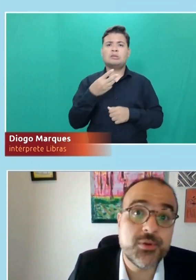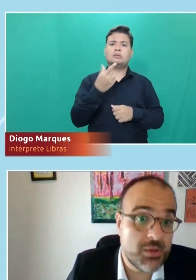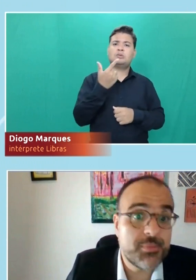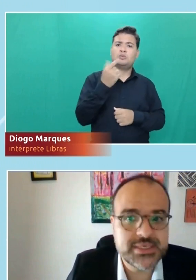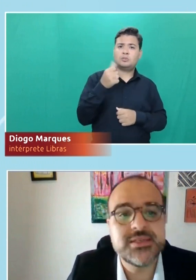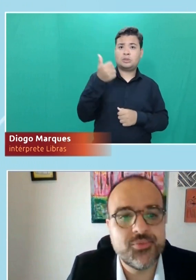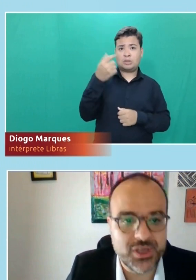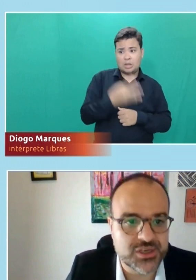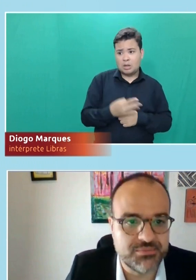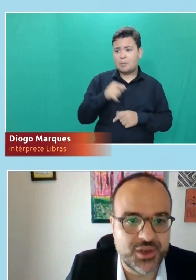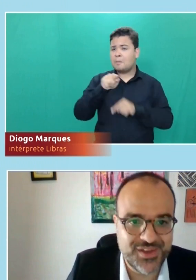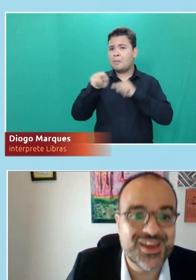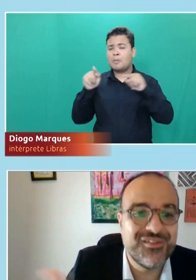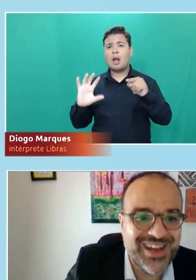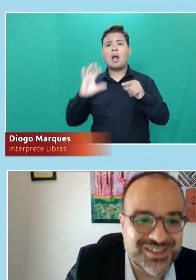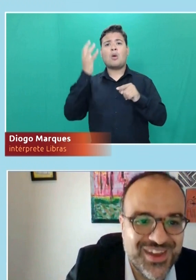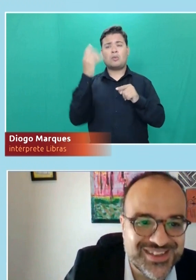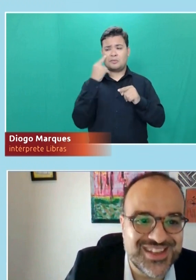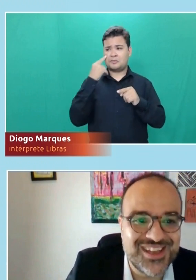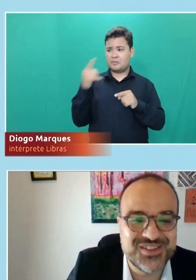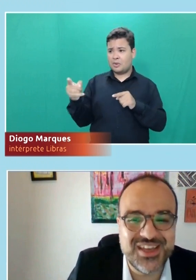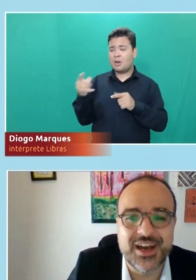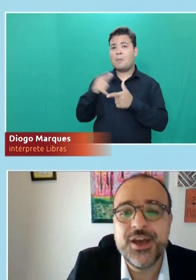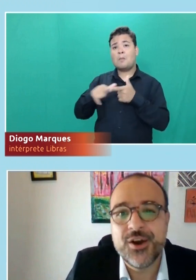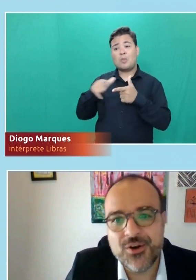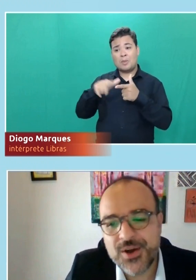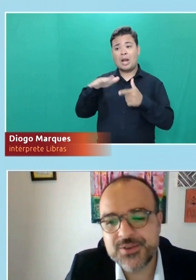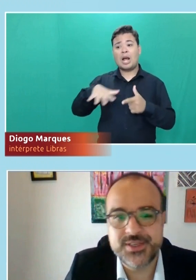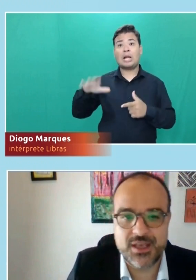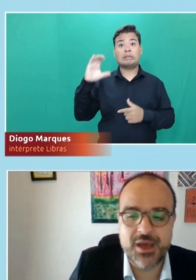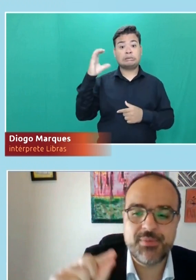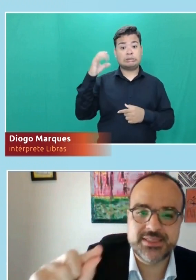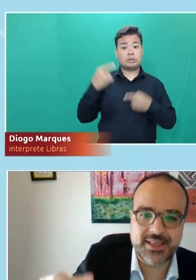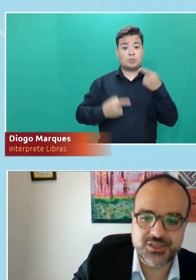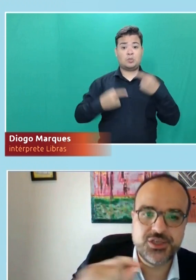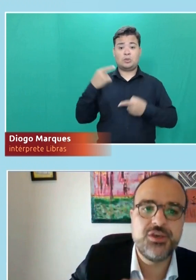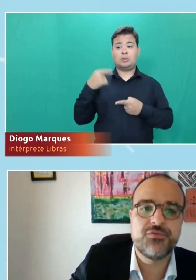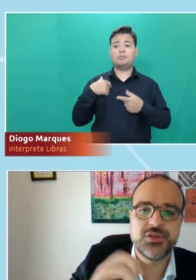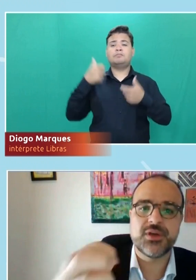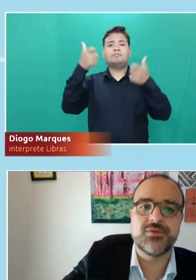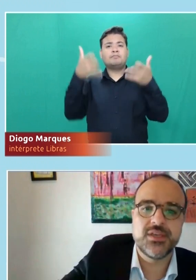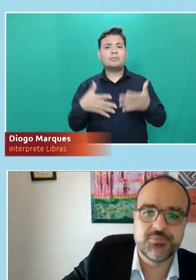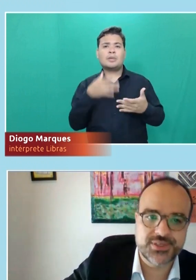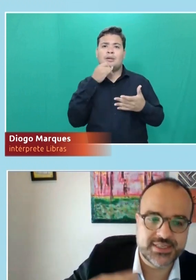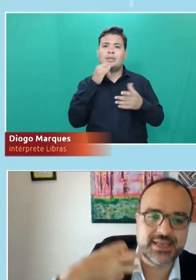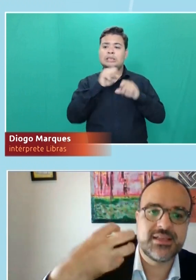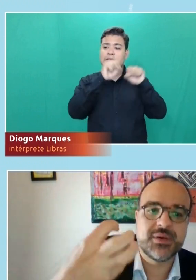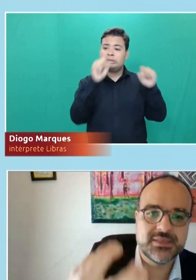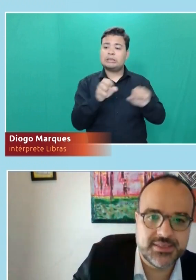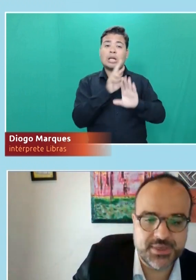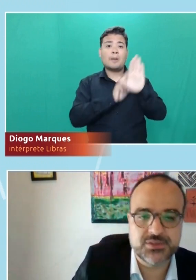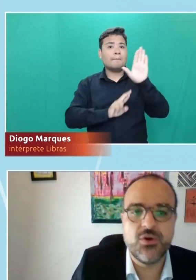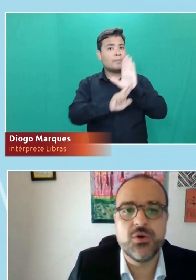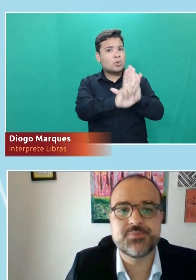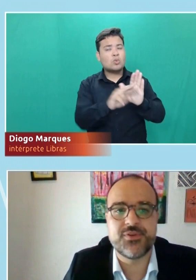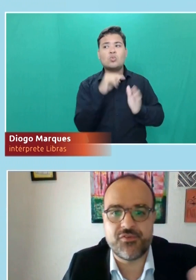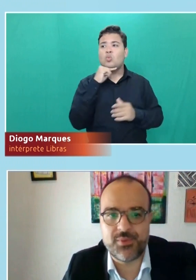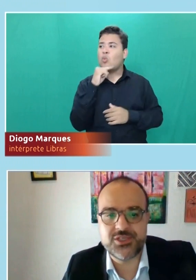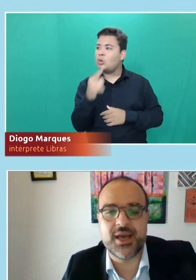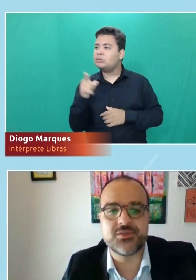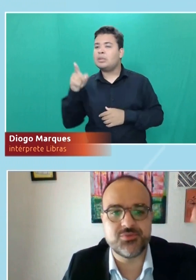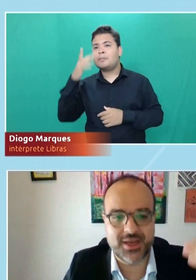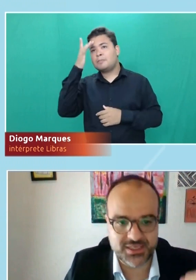natureza eram um problema para a ciência política. Eu vim aqui várias vezes, né, e dizia: olha, o sistema representativo não está conseguindo processar as demandas das